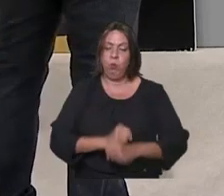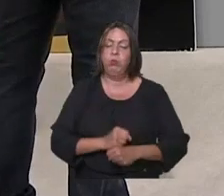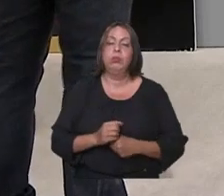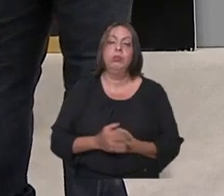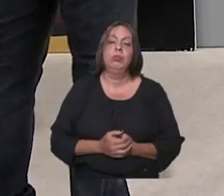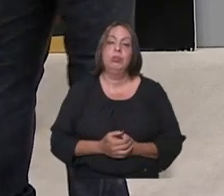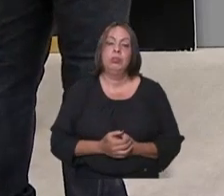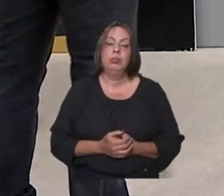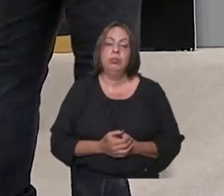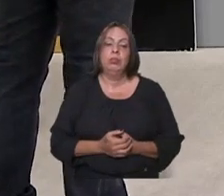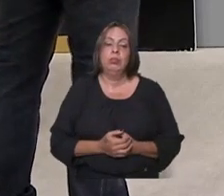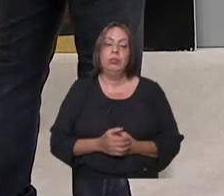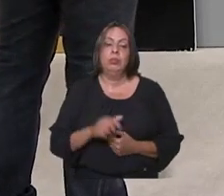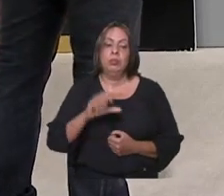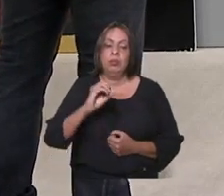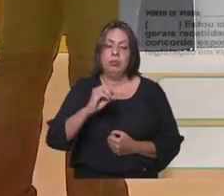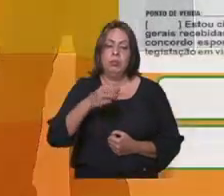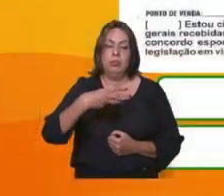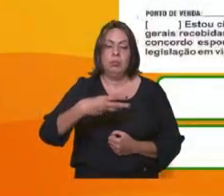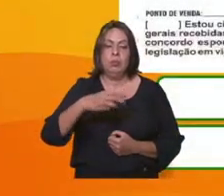Gira Sergipe, é o título